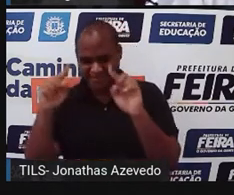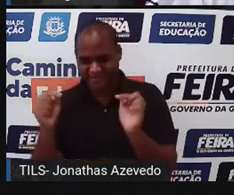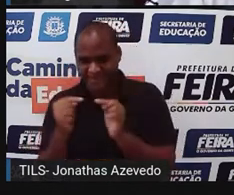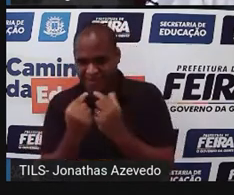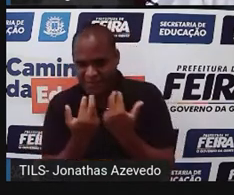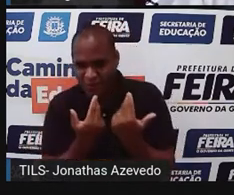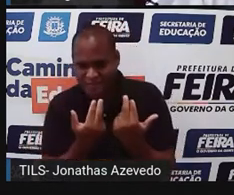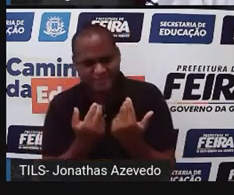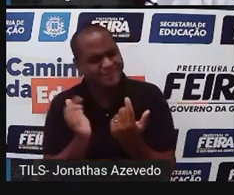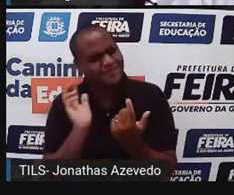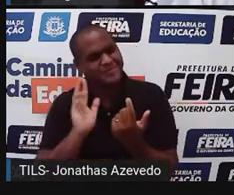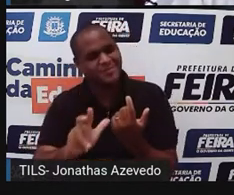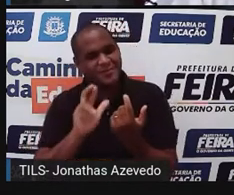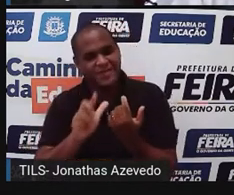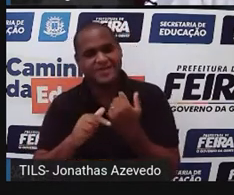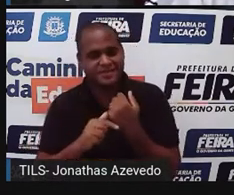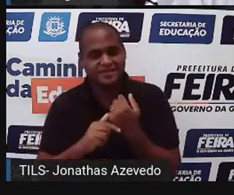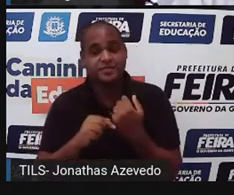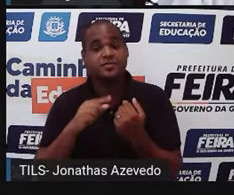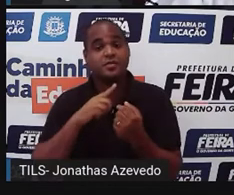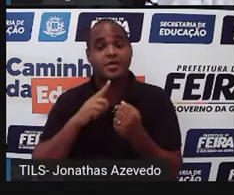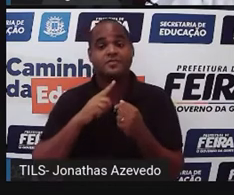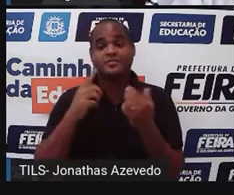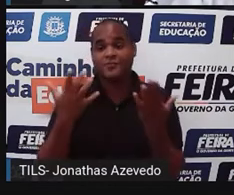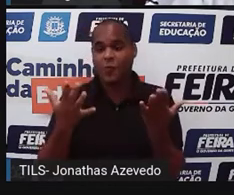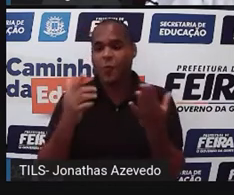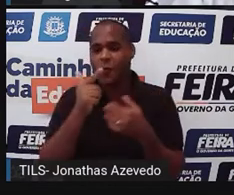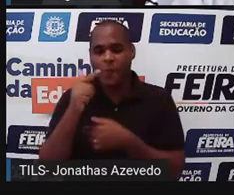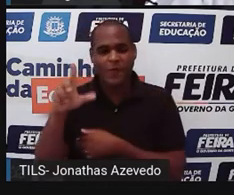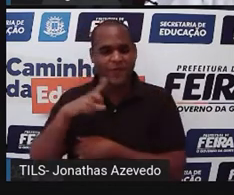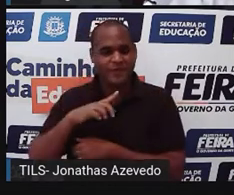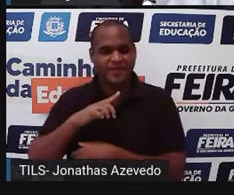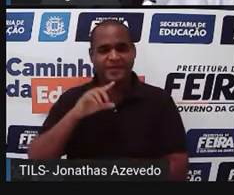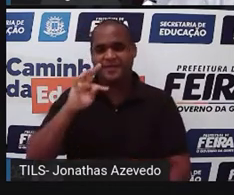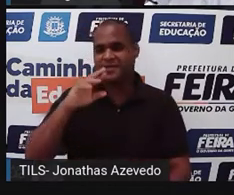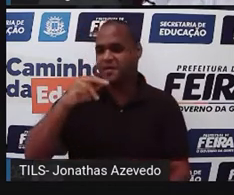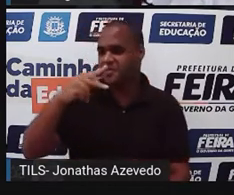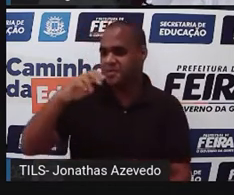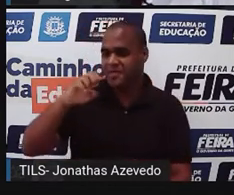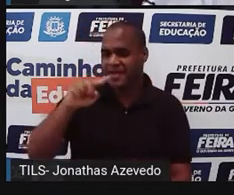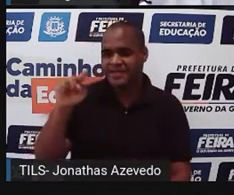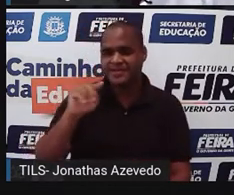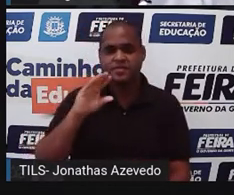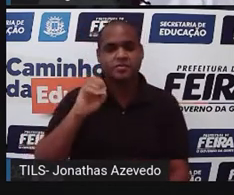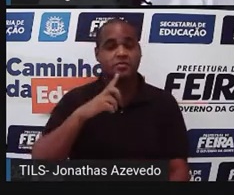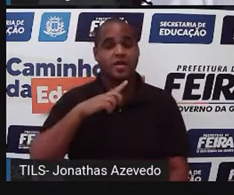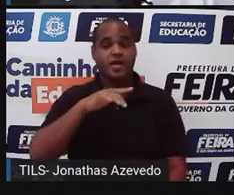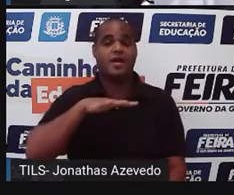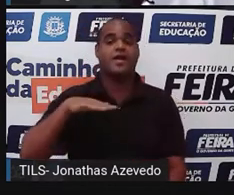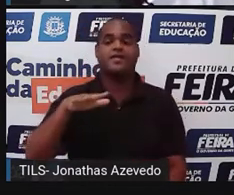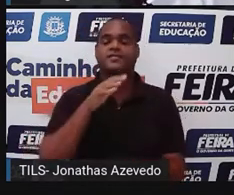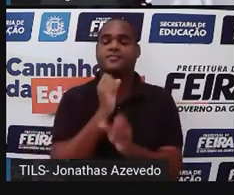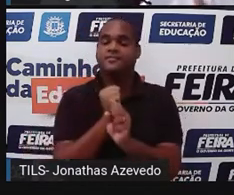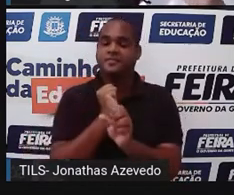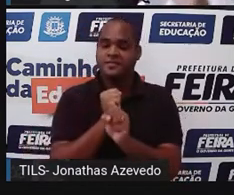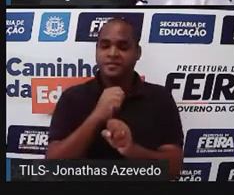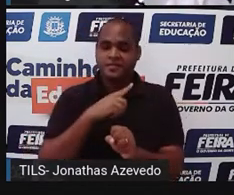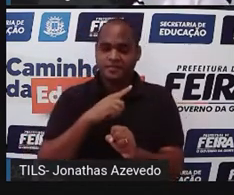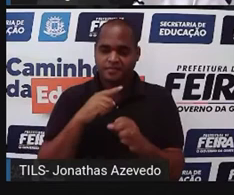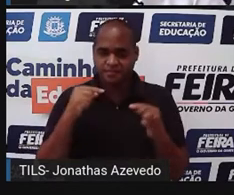e também a área de trapézios a gente viu é a área o cálculo de área